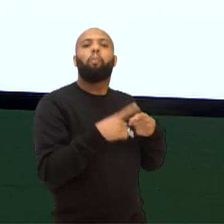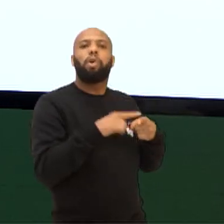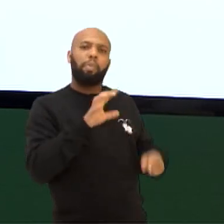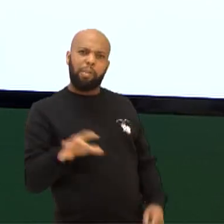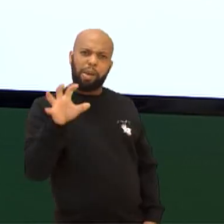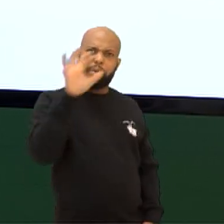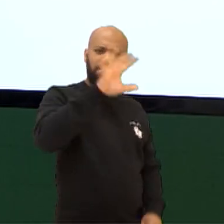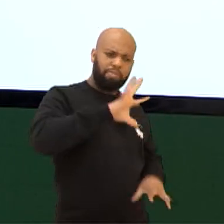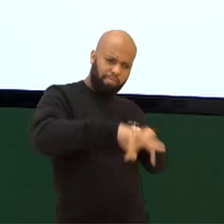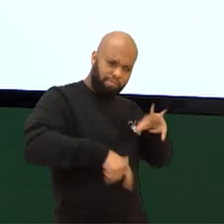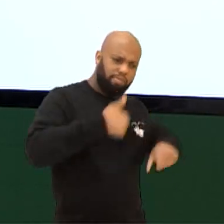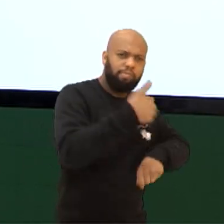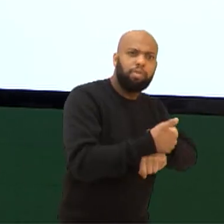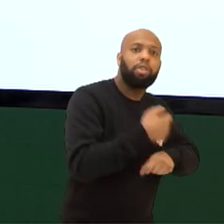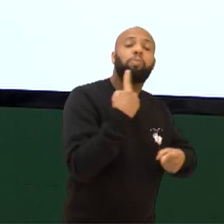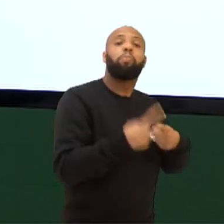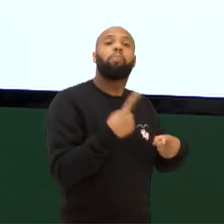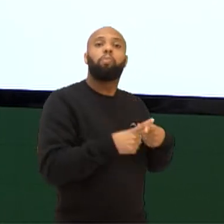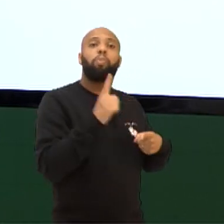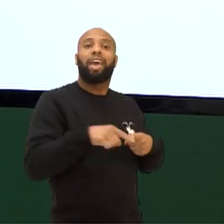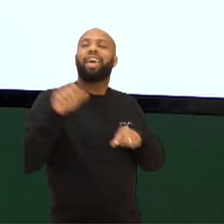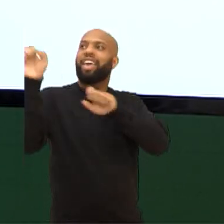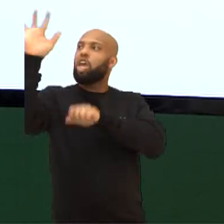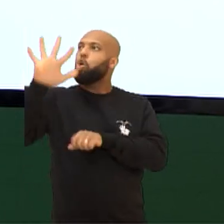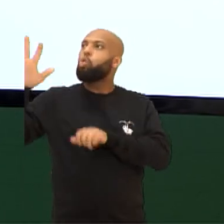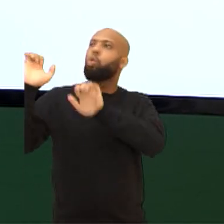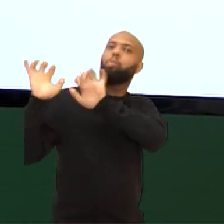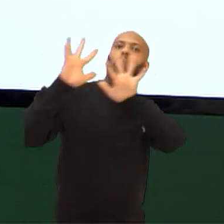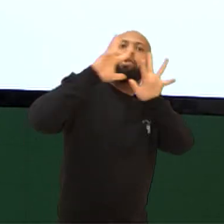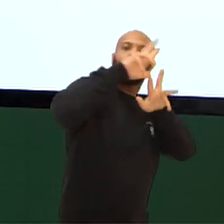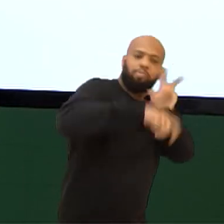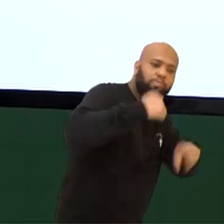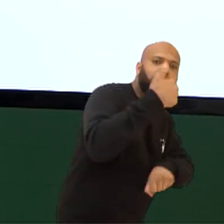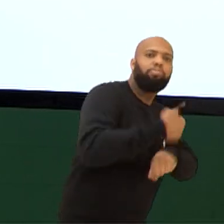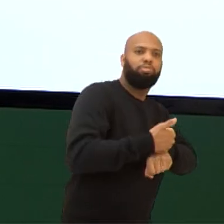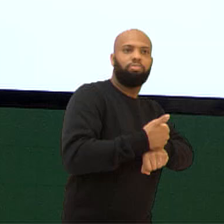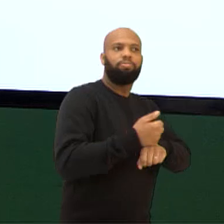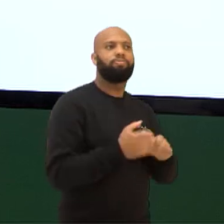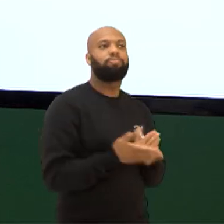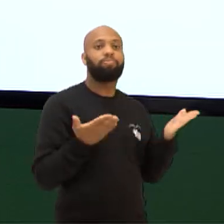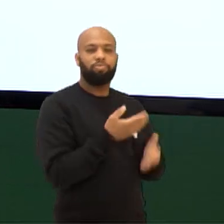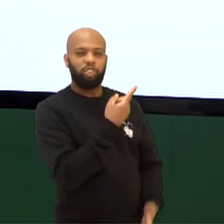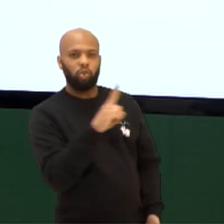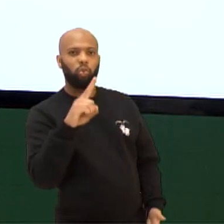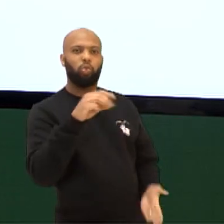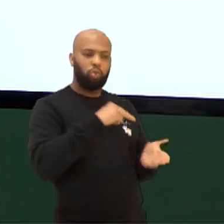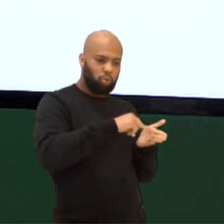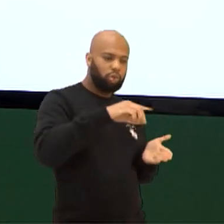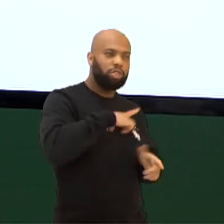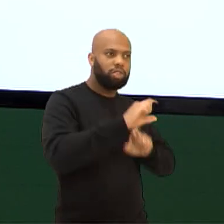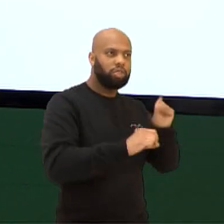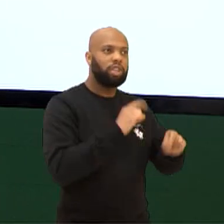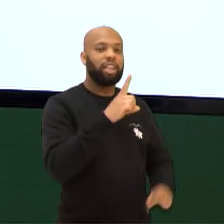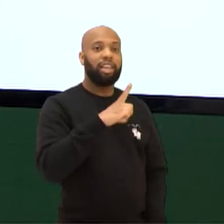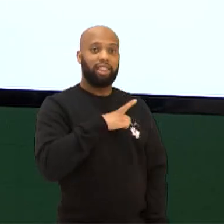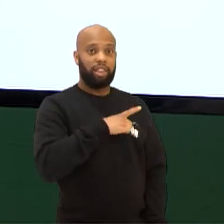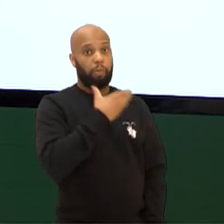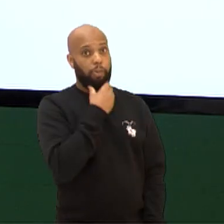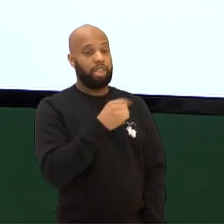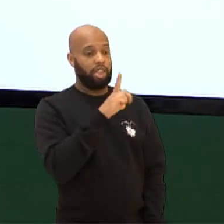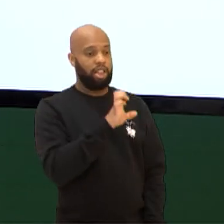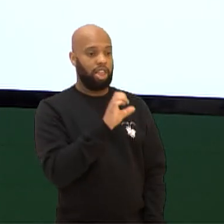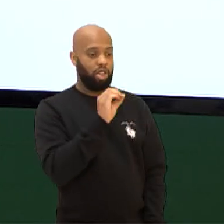região, colonização principalmente por europeus. Agora aqui, um último recadinho nosso aqui, o